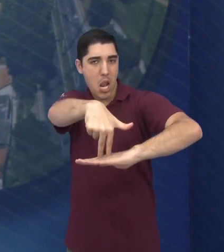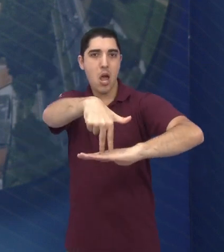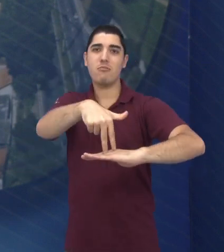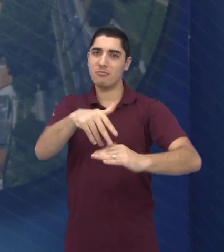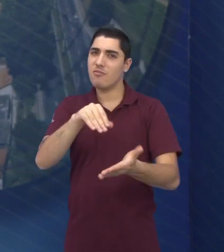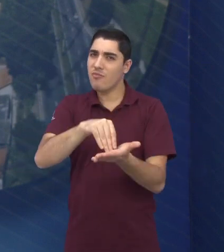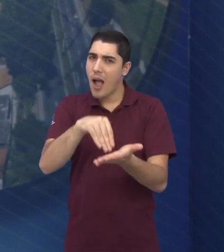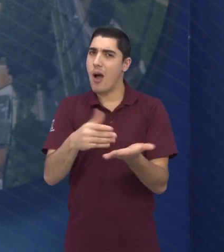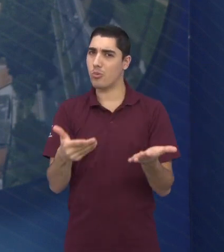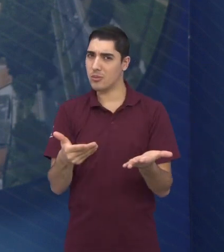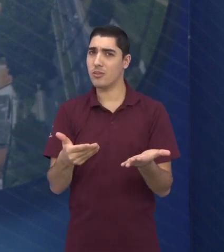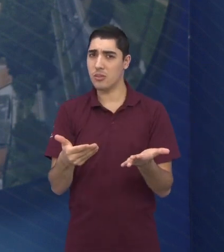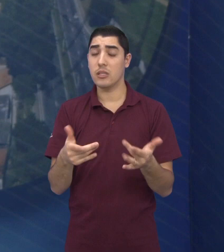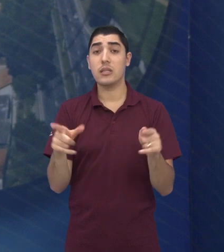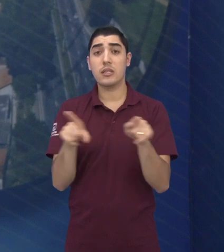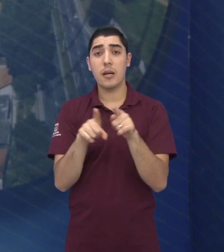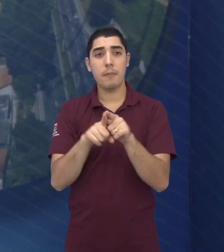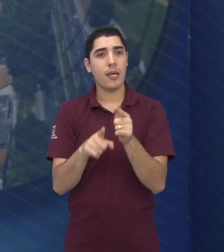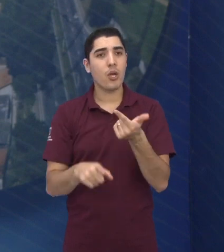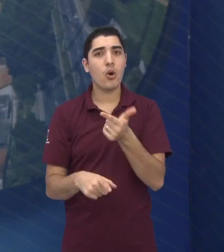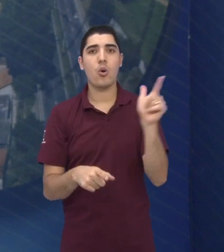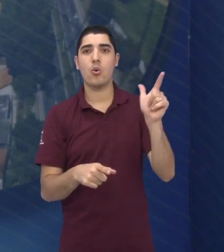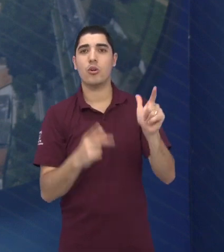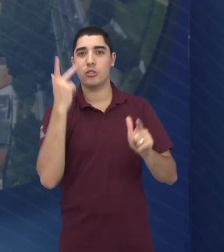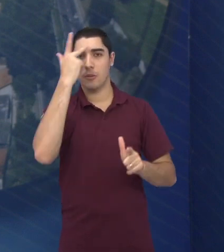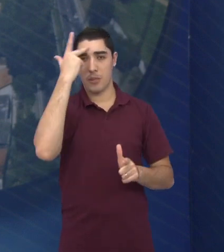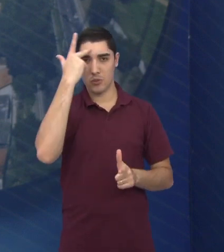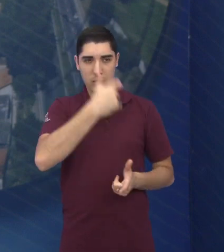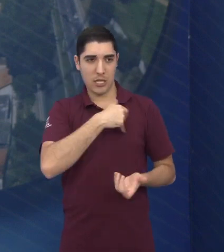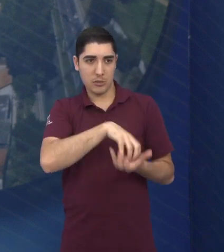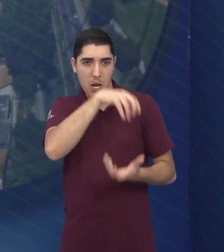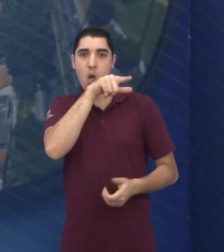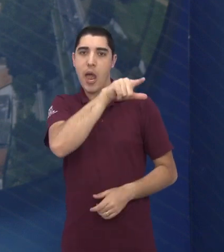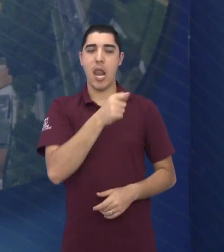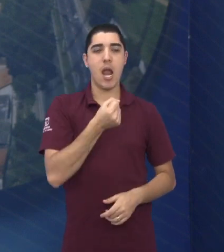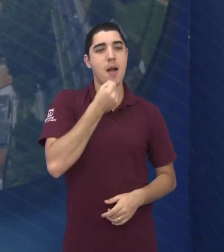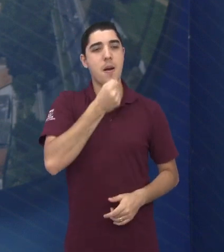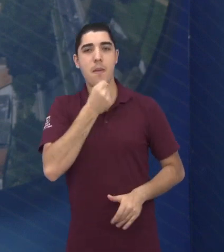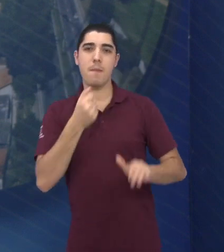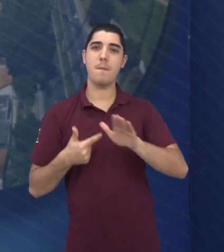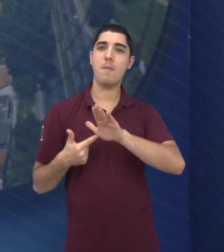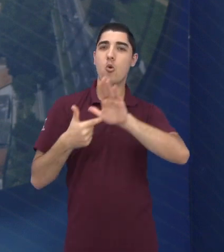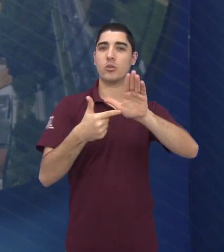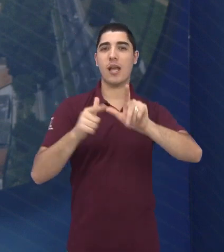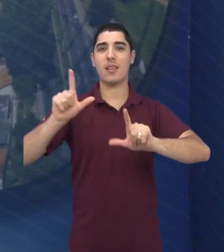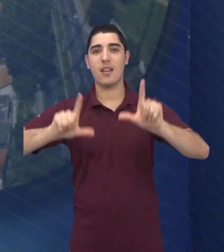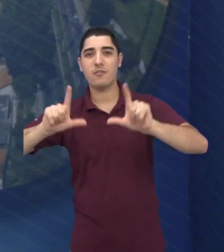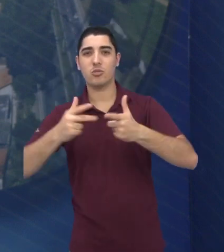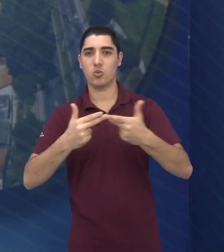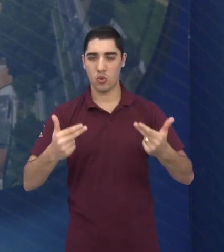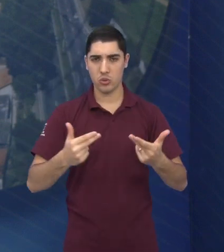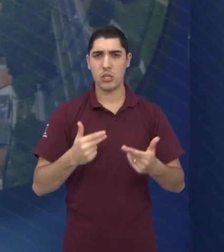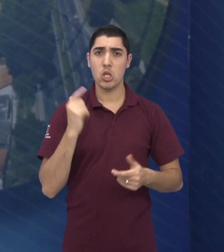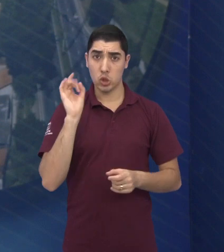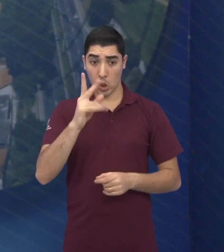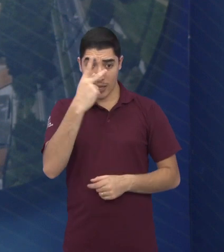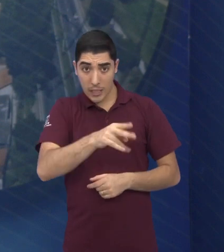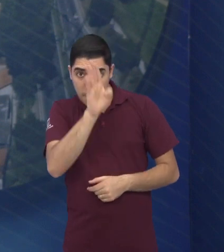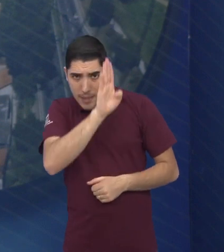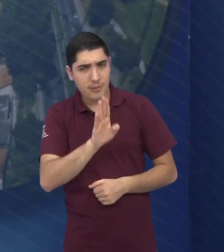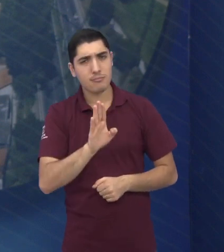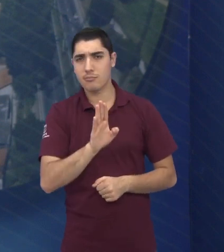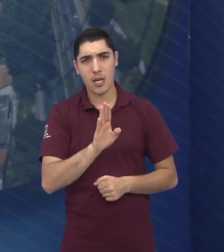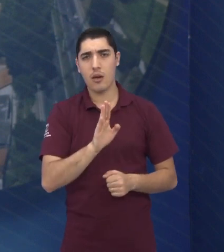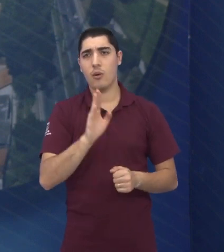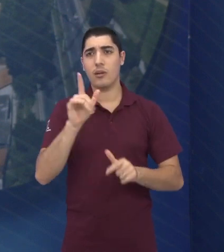a gente vê também outra área, apresentadoras, enfim, várias pessoas mais velhas, a gente tem essa carência, isso não só na